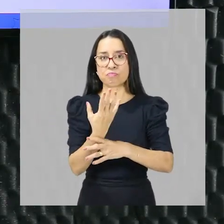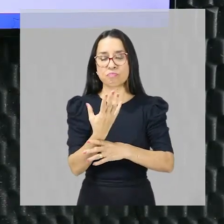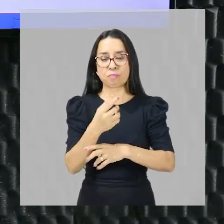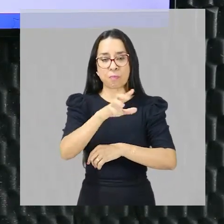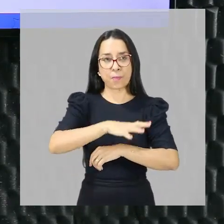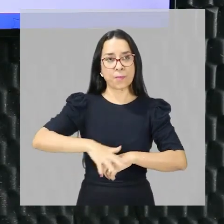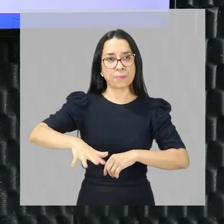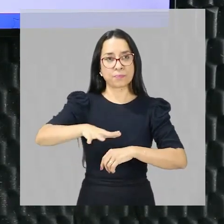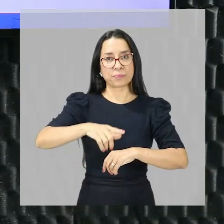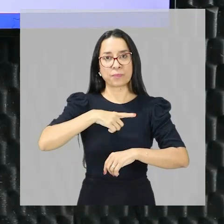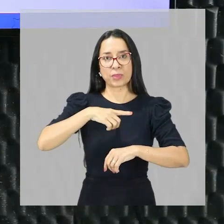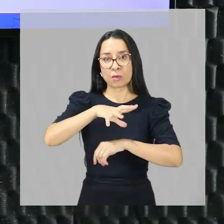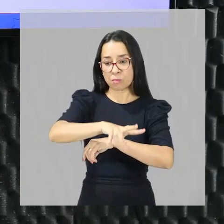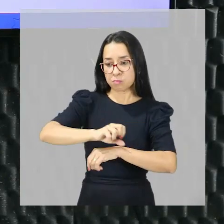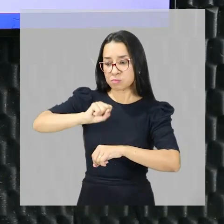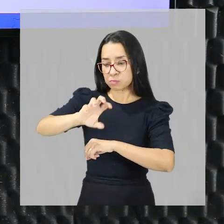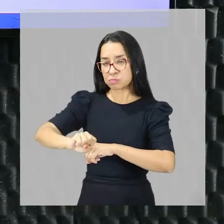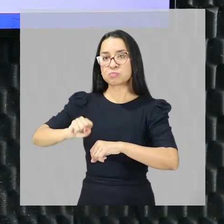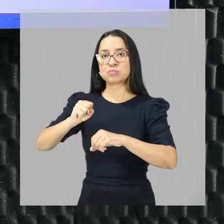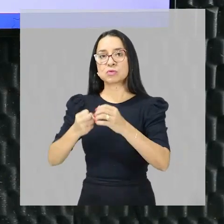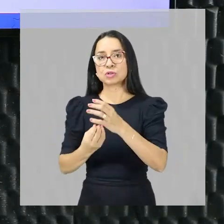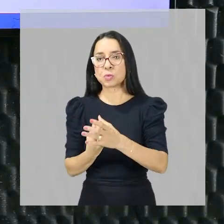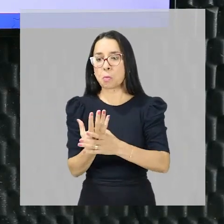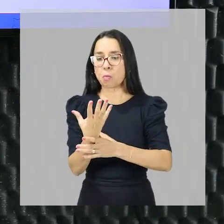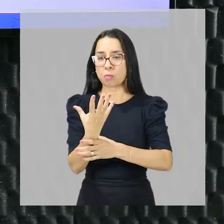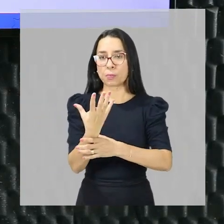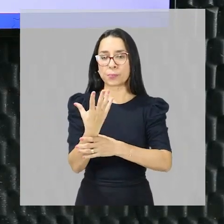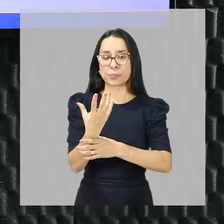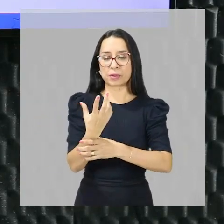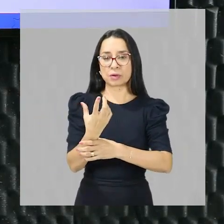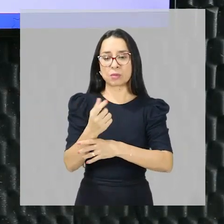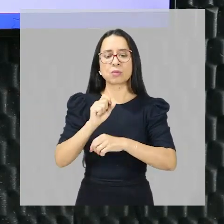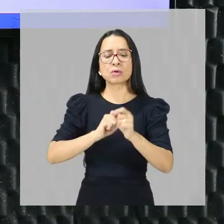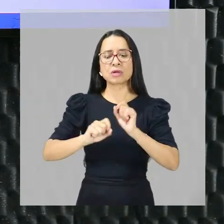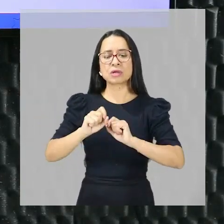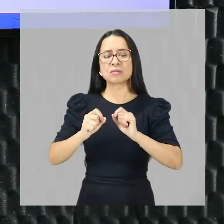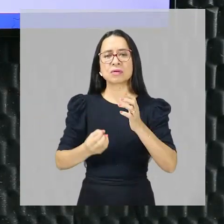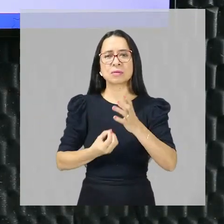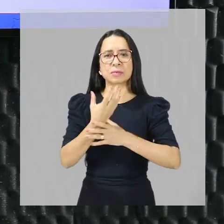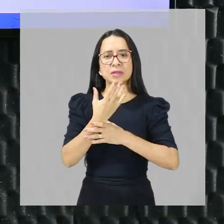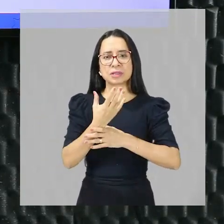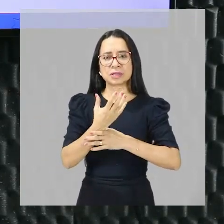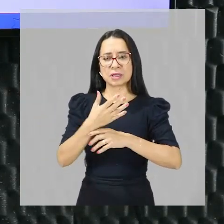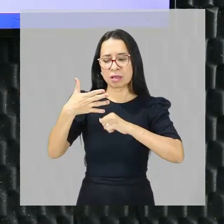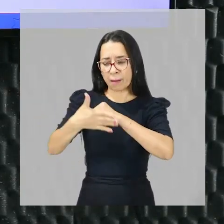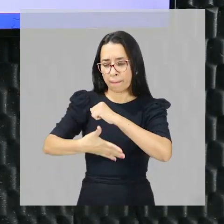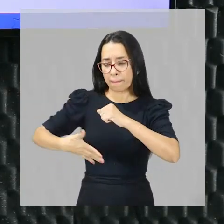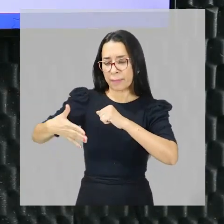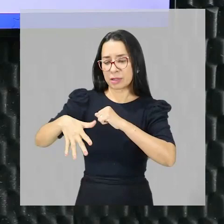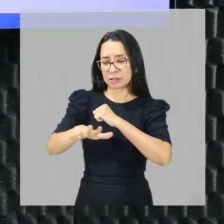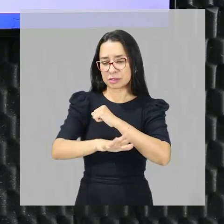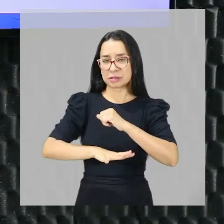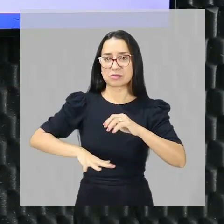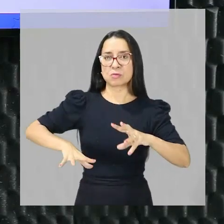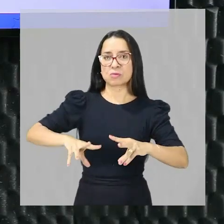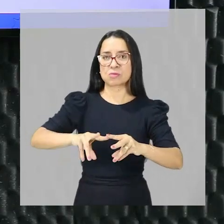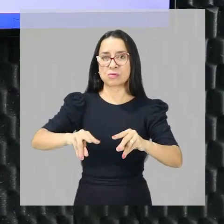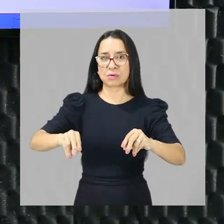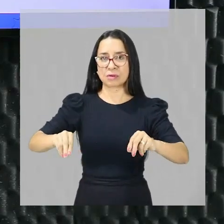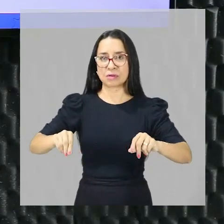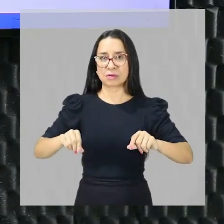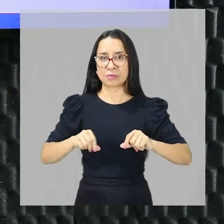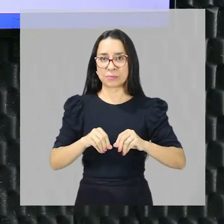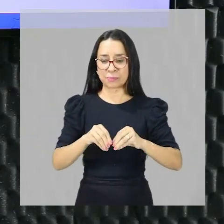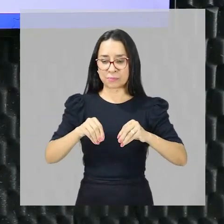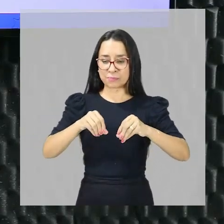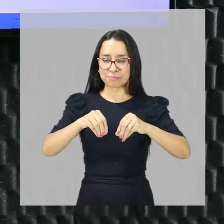localidades. E quando tu tira essa cobertura vegetal, o que vem à superfície, o que vai aparecer? A base desse solo, que eu estou te falando que é uma